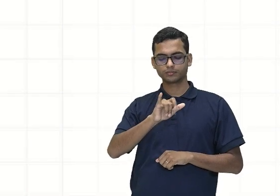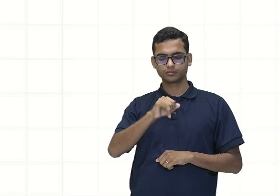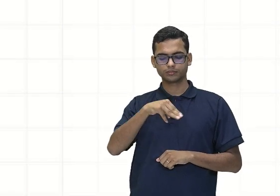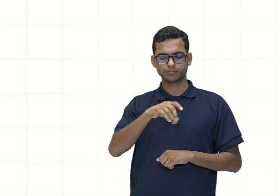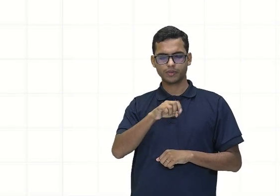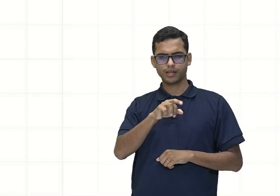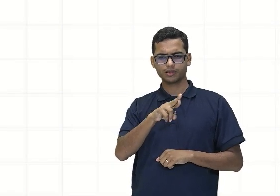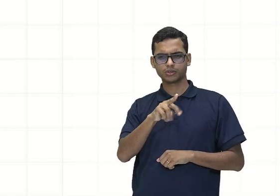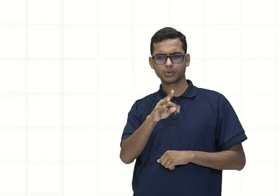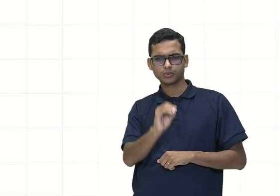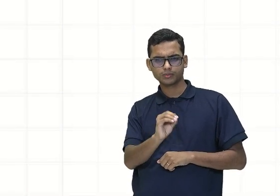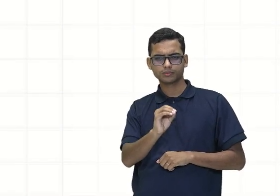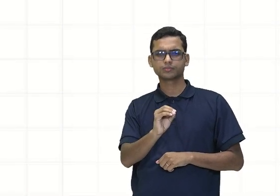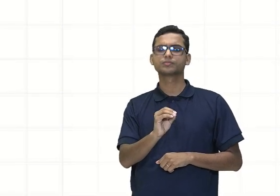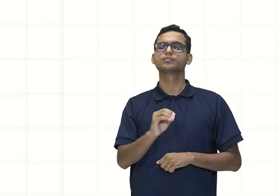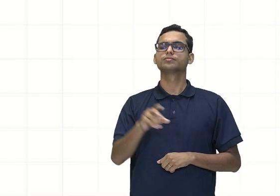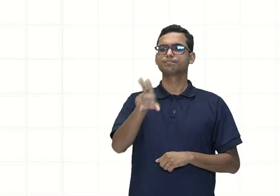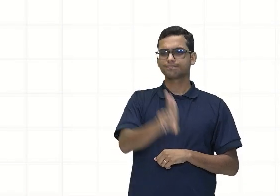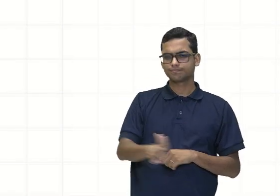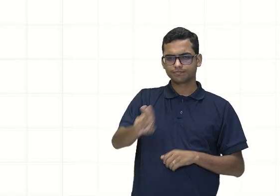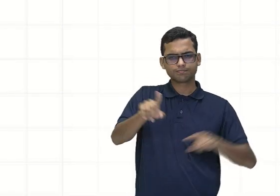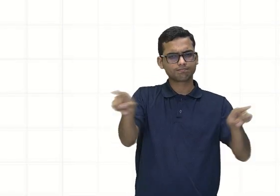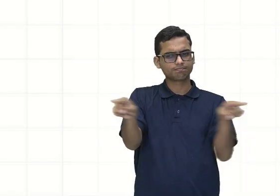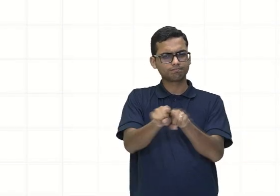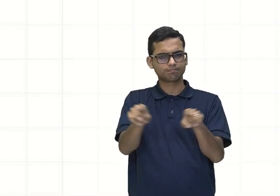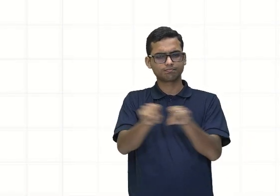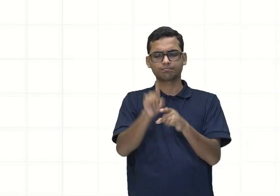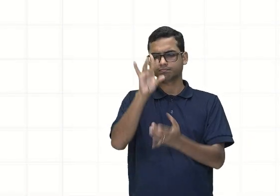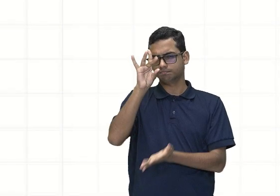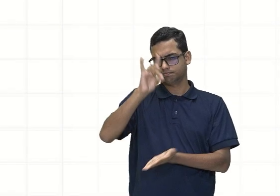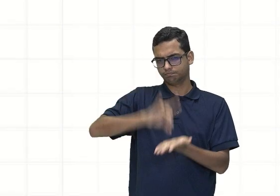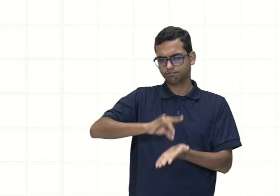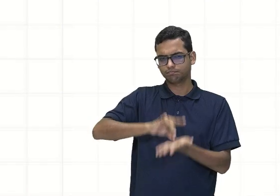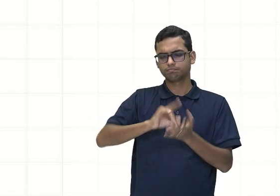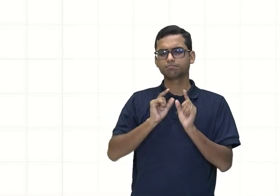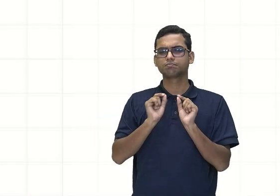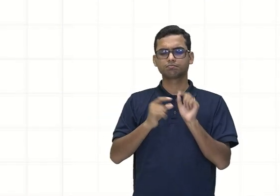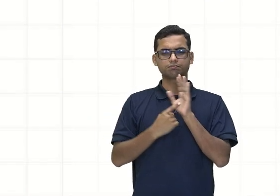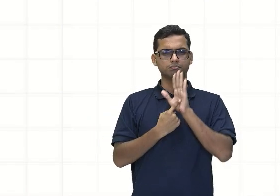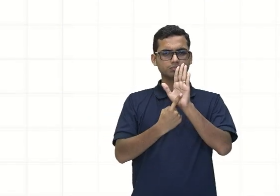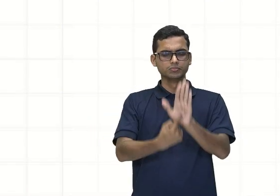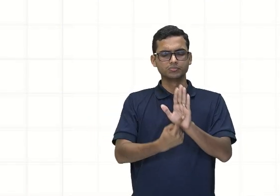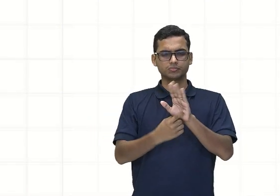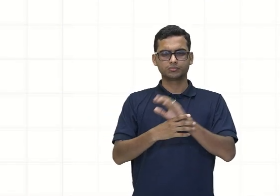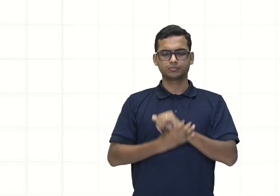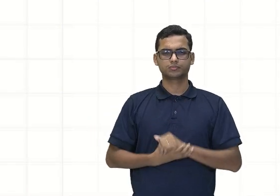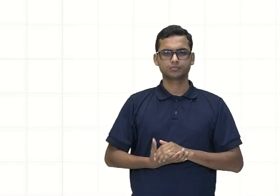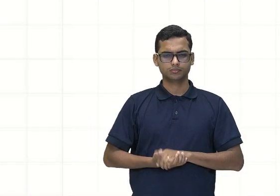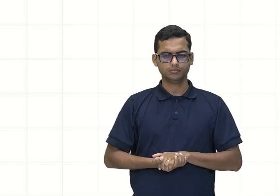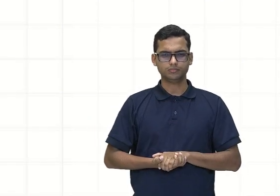Tá? Também utilizamos bastante, que é exatamente